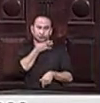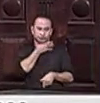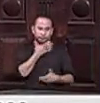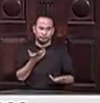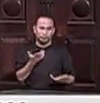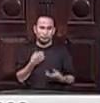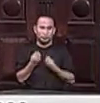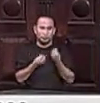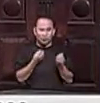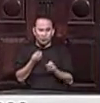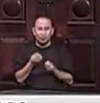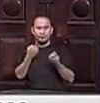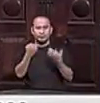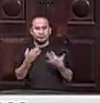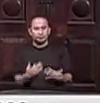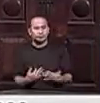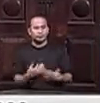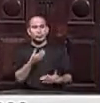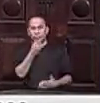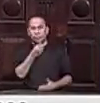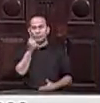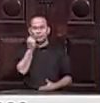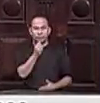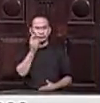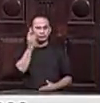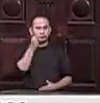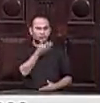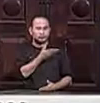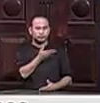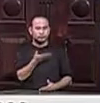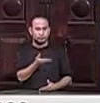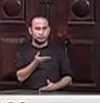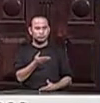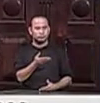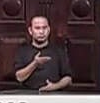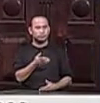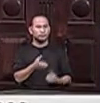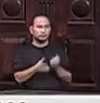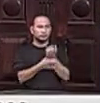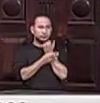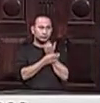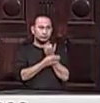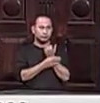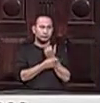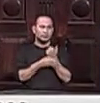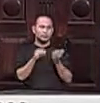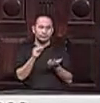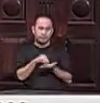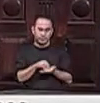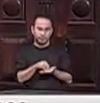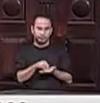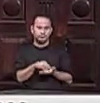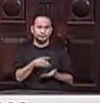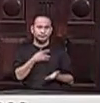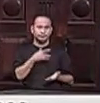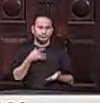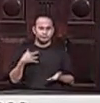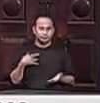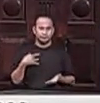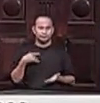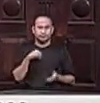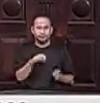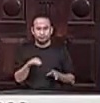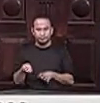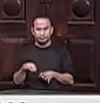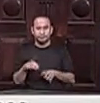Como vamos justificar, senhoras e senhores deputados, sem segurança, sem saúde e sem educação, que o